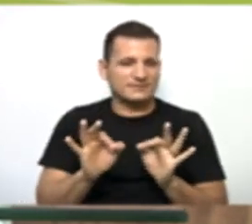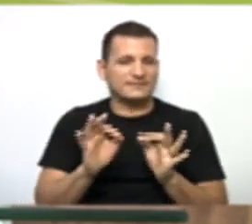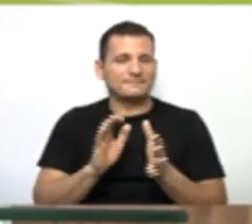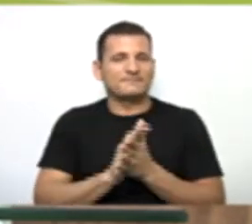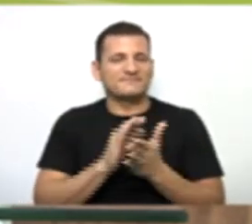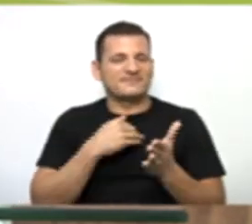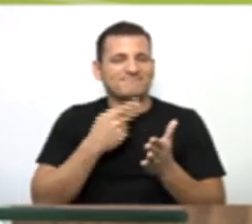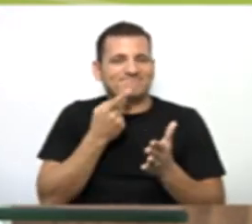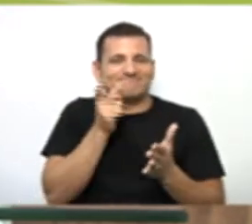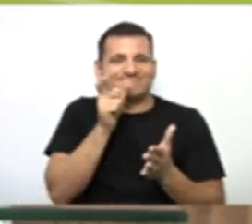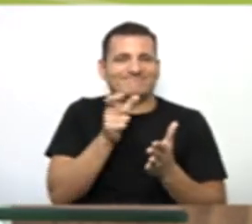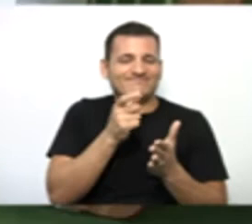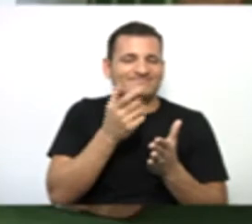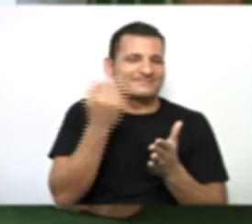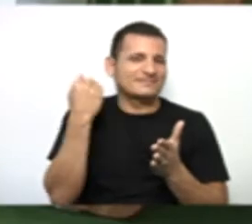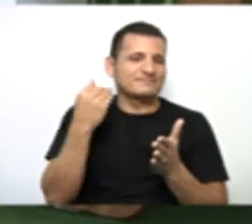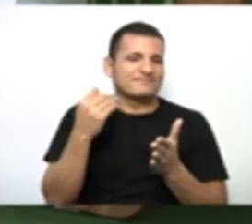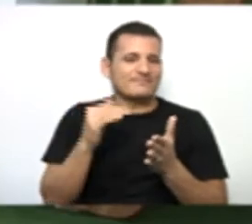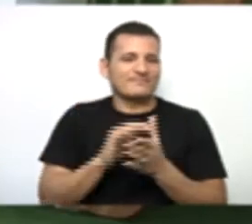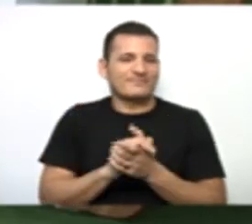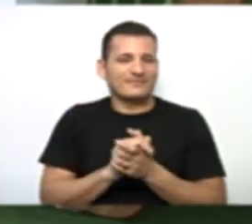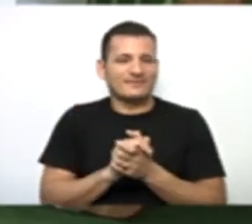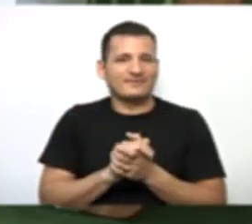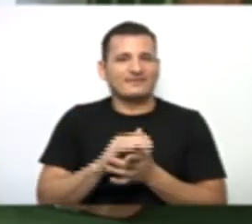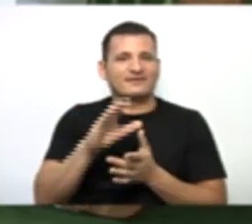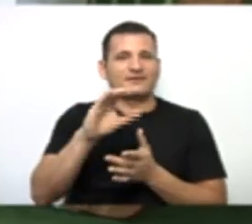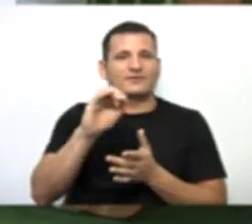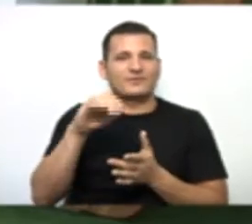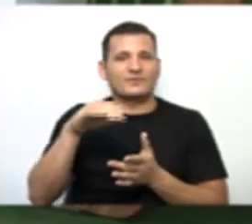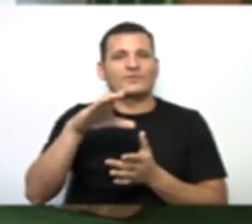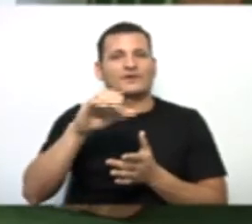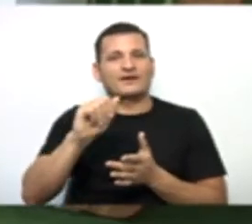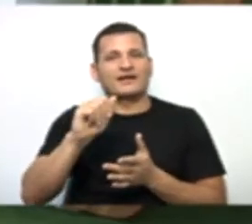Aí, agora deu um travamento. Deixa eu ajudar o senhor. Concatenadas.